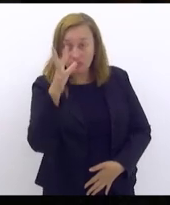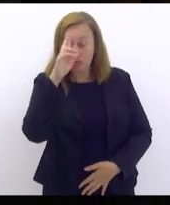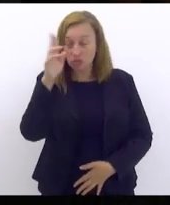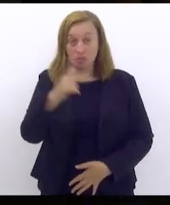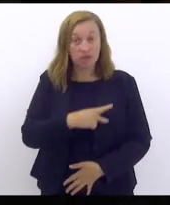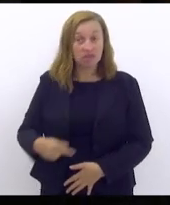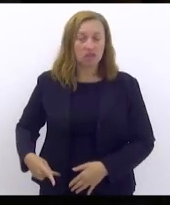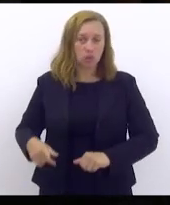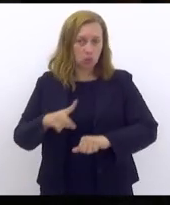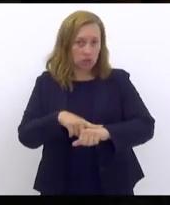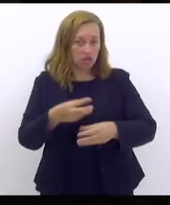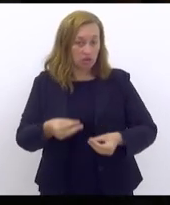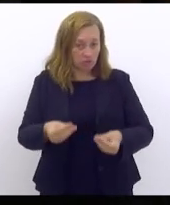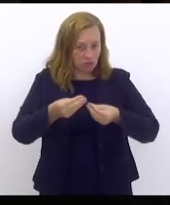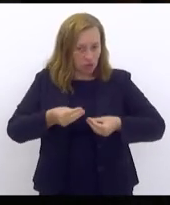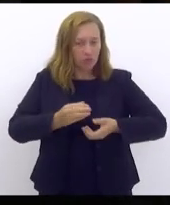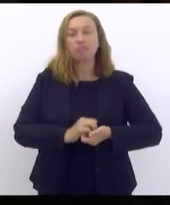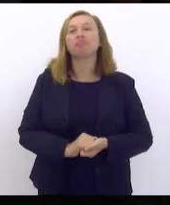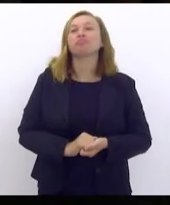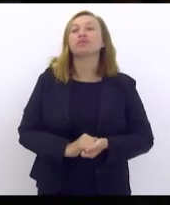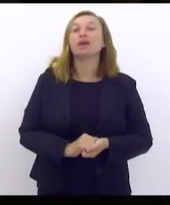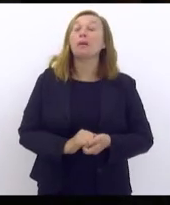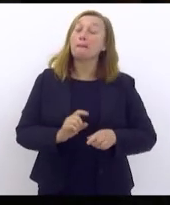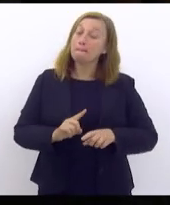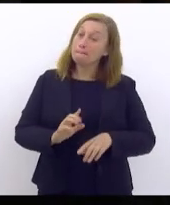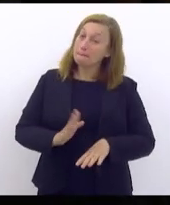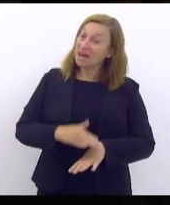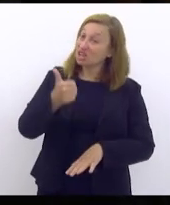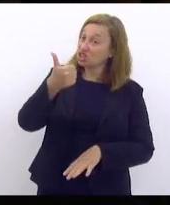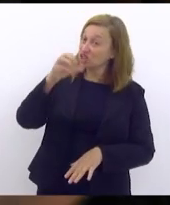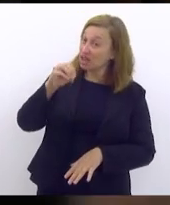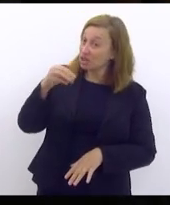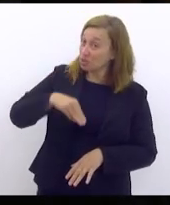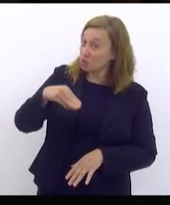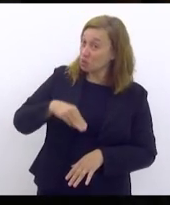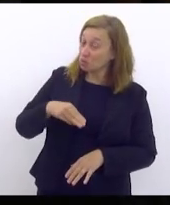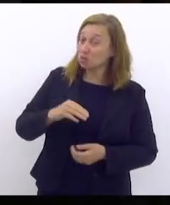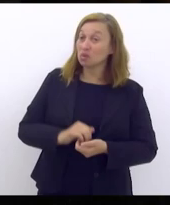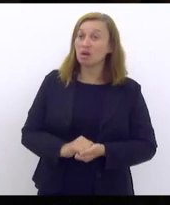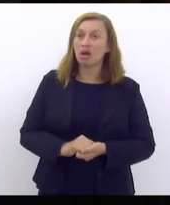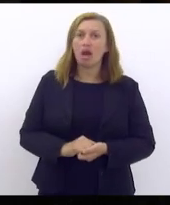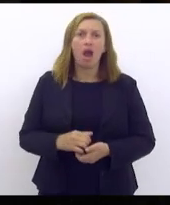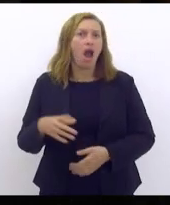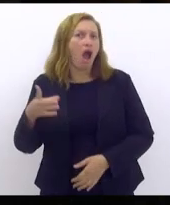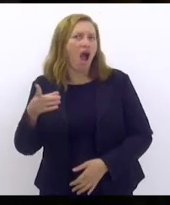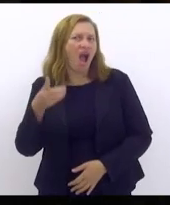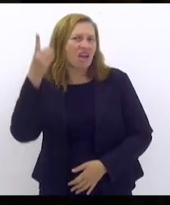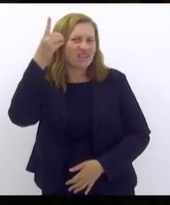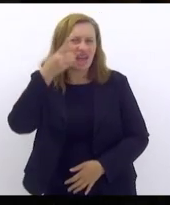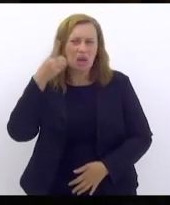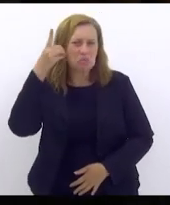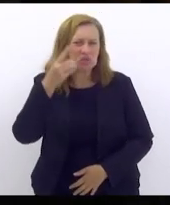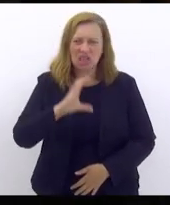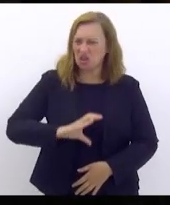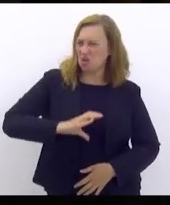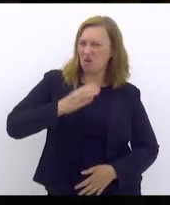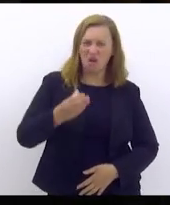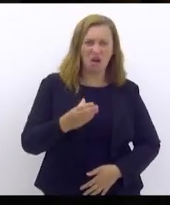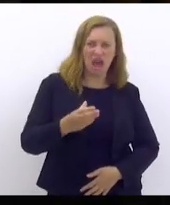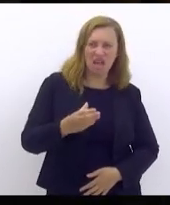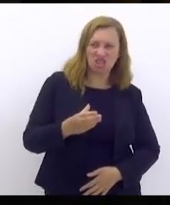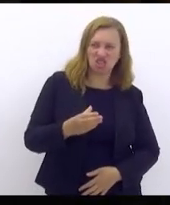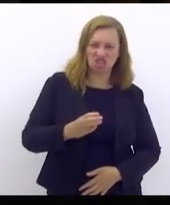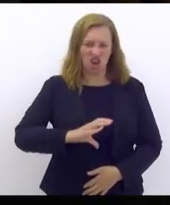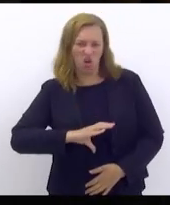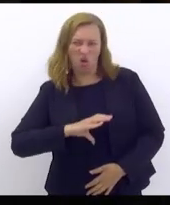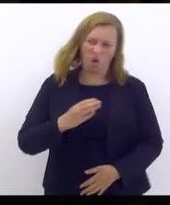o tempo que nos permitiu, mas mais de 10 minutos se passaram e a deputada não teve a coragem, a